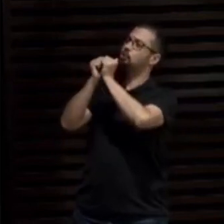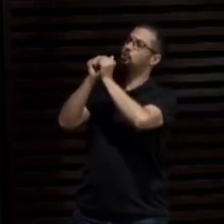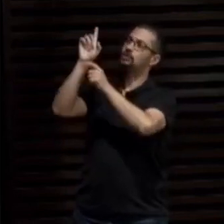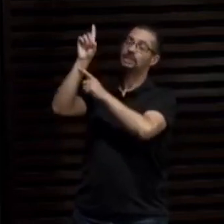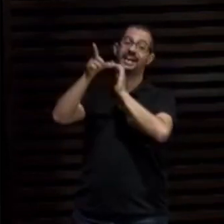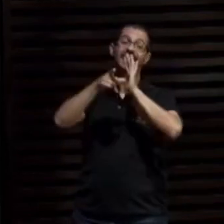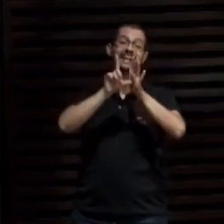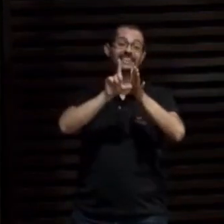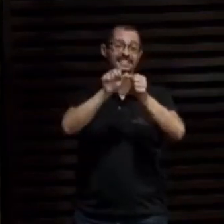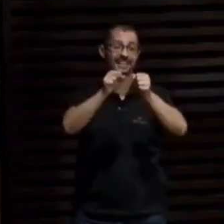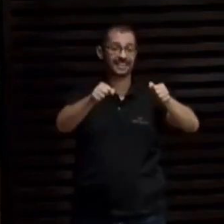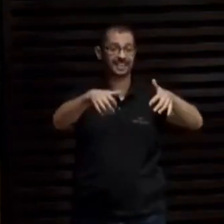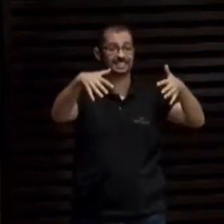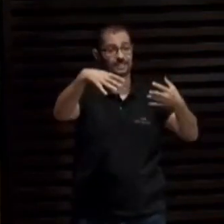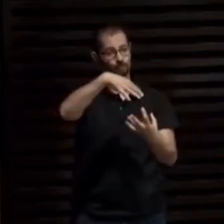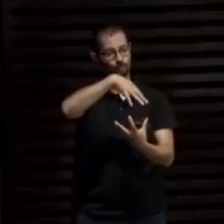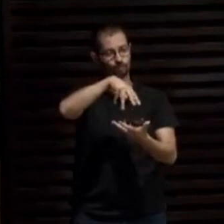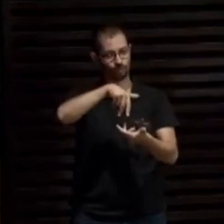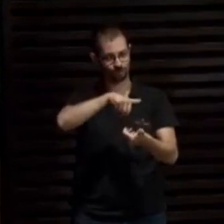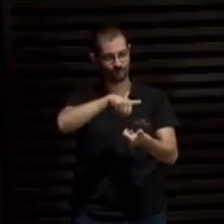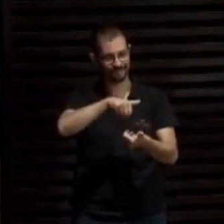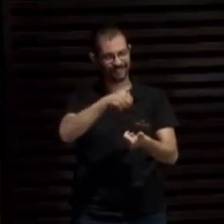mundo. Essa oração,